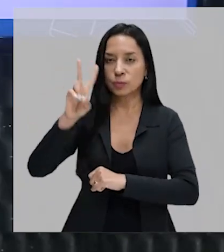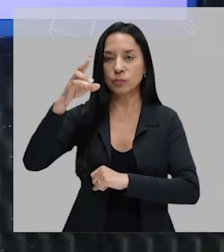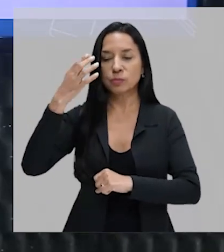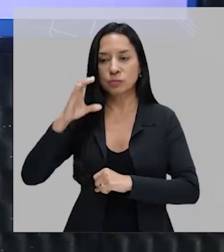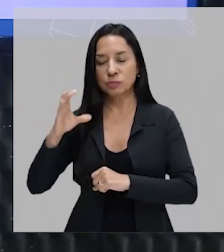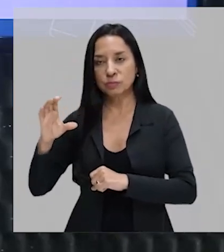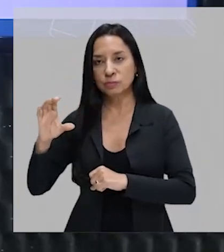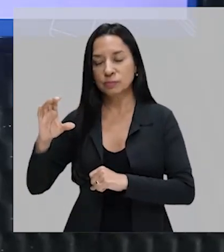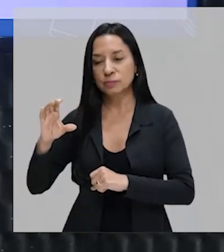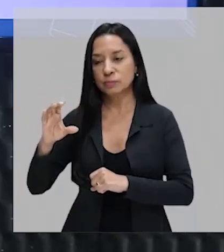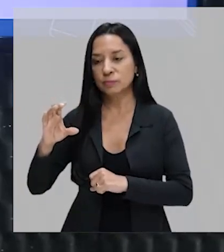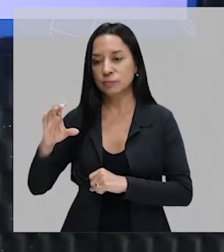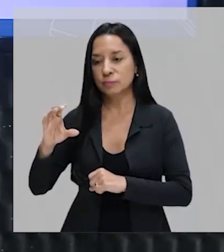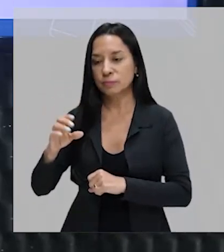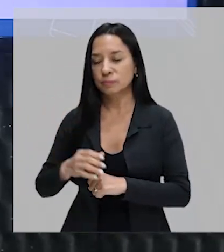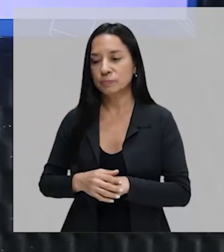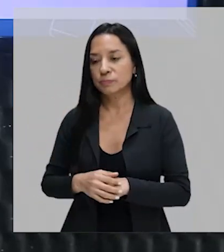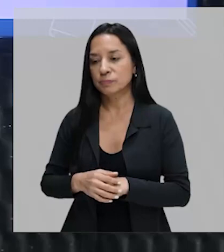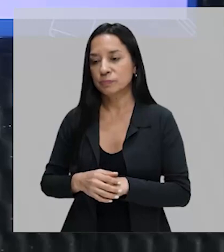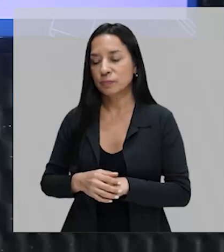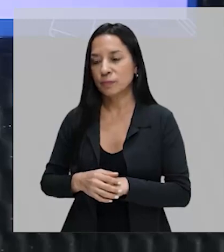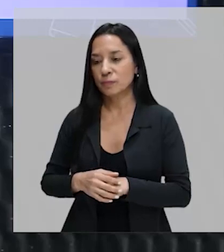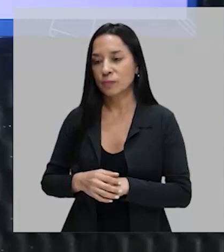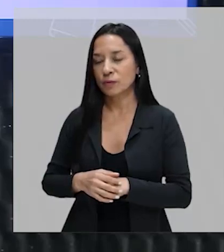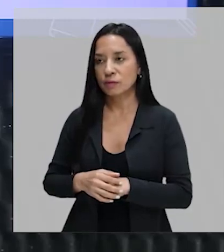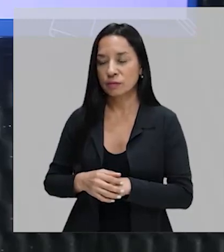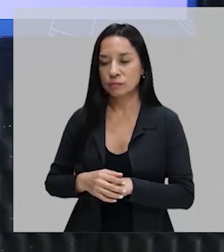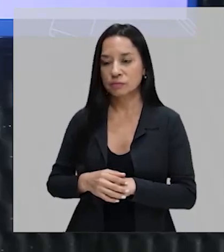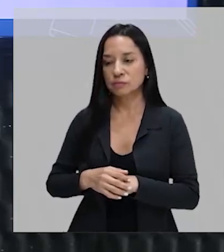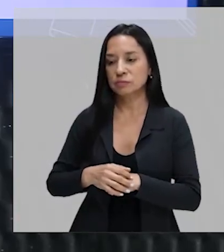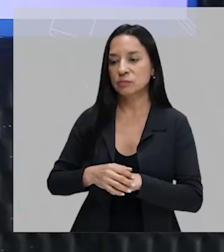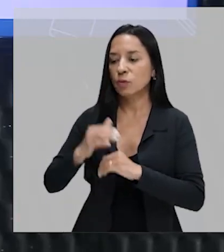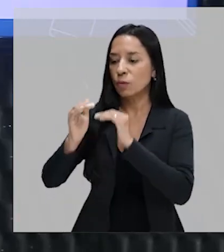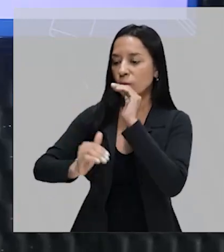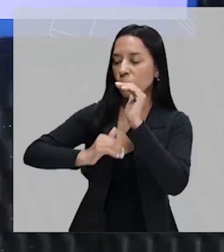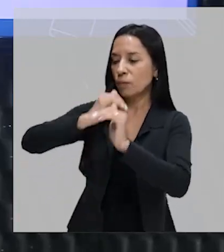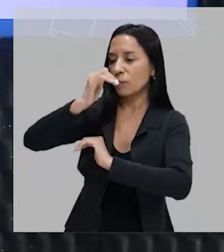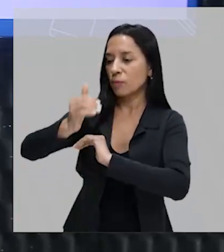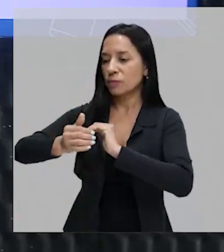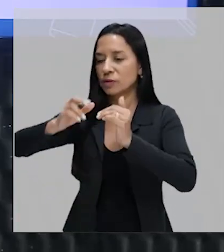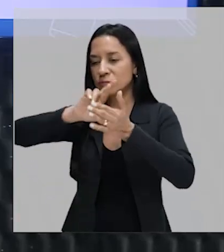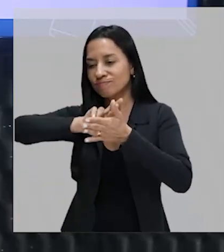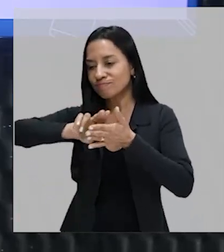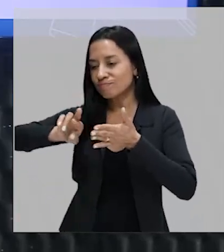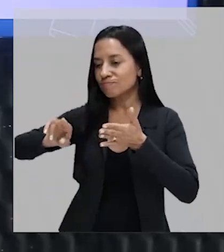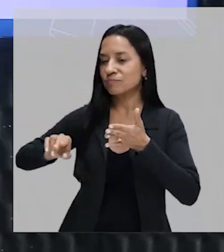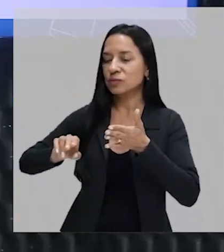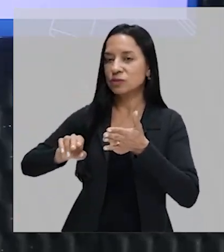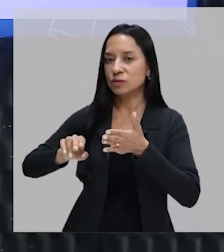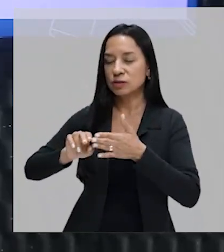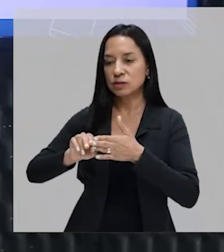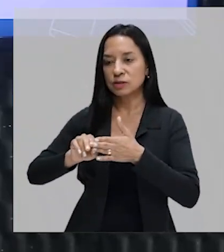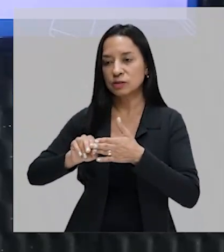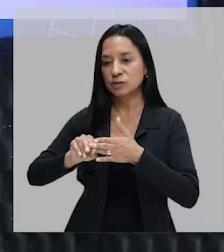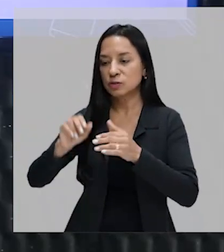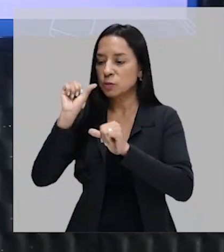Tá? Mesmo com esse processo de diversidade, mesmo com essa reinvenção, eles estão